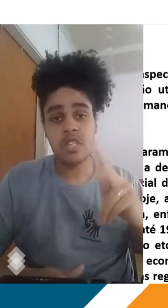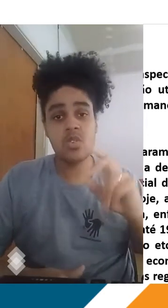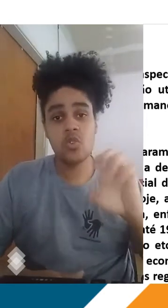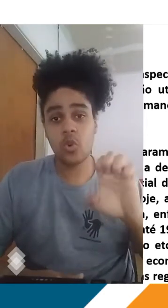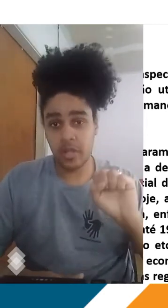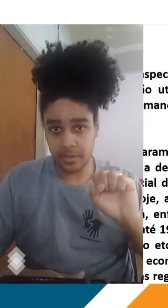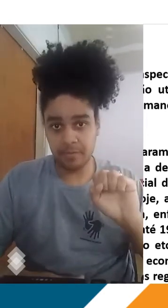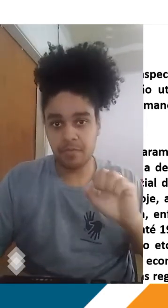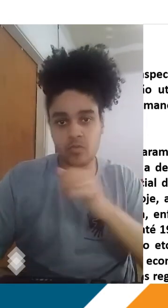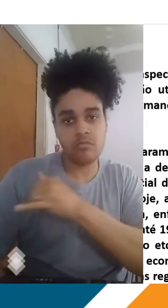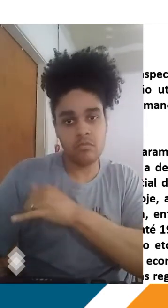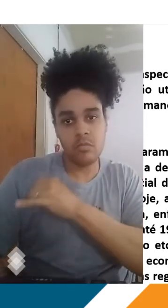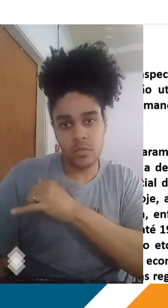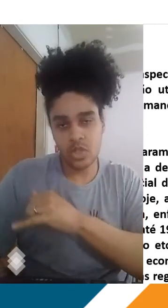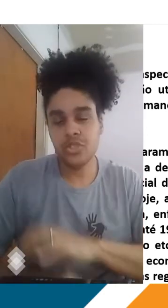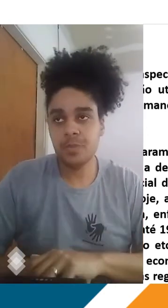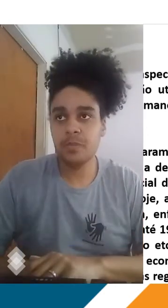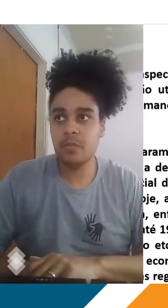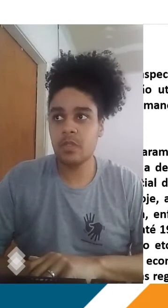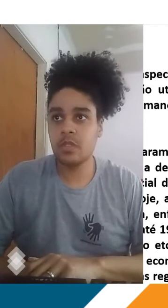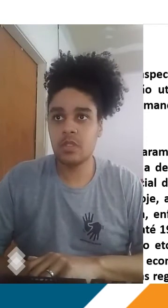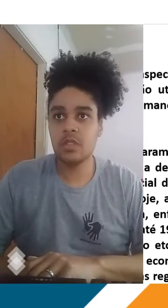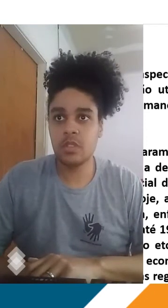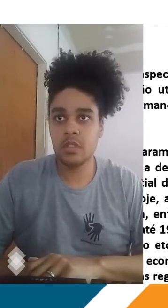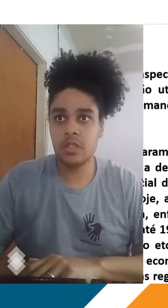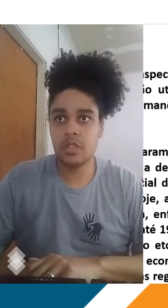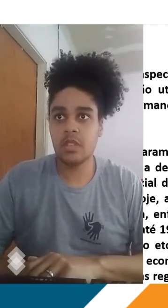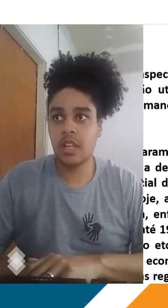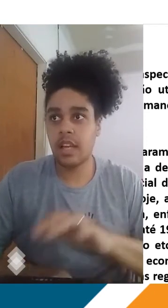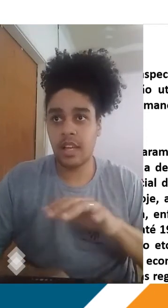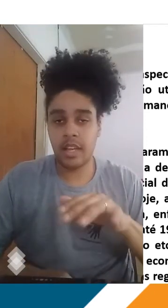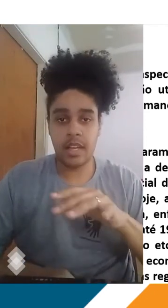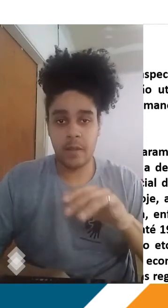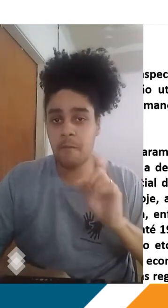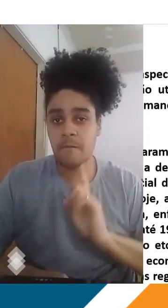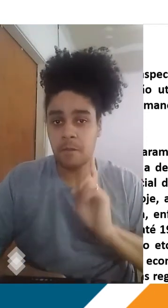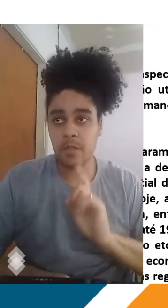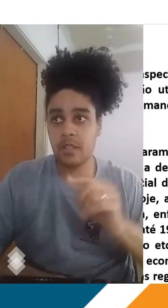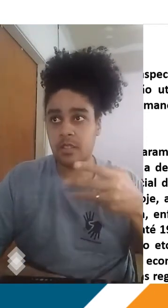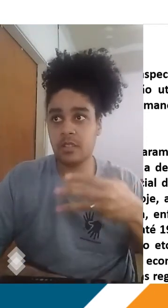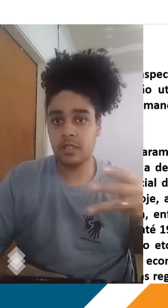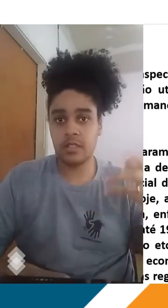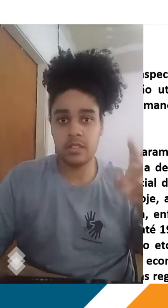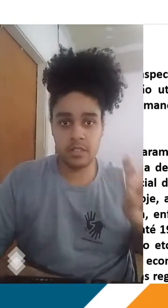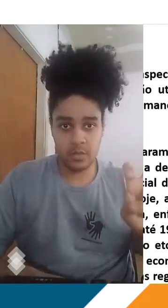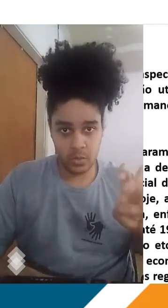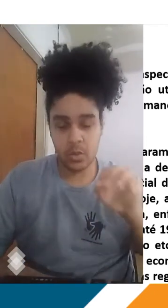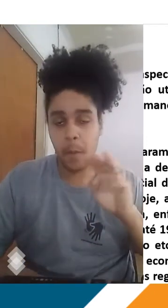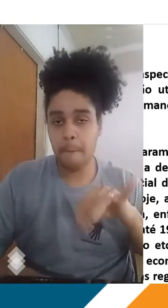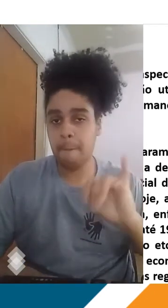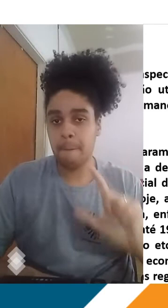17.294.943. Isso aí, segundo o IBGE, em 2019. Noroeste Fluminense, 335